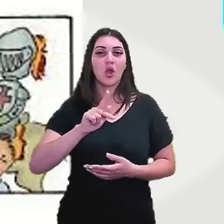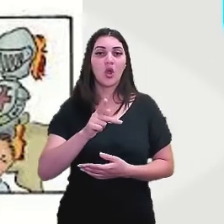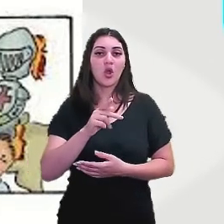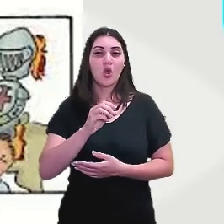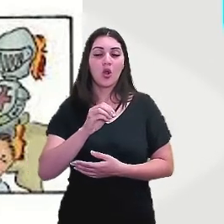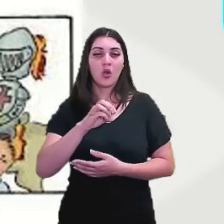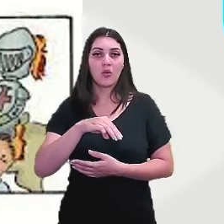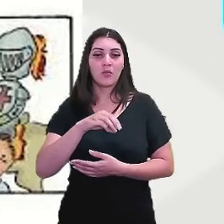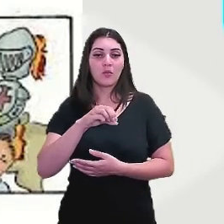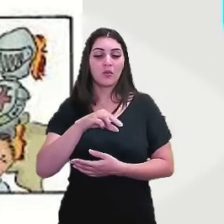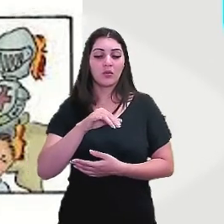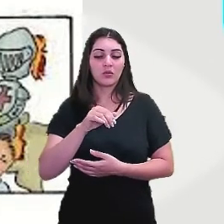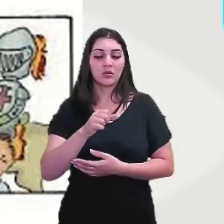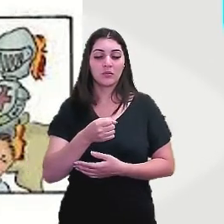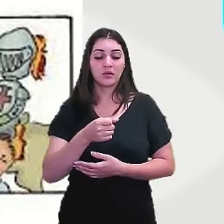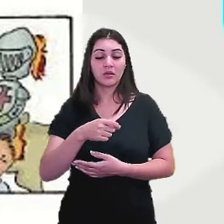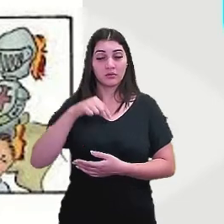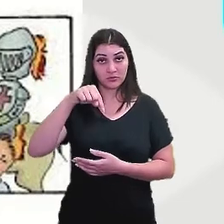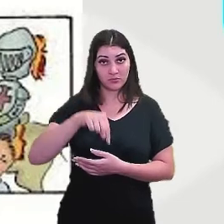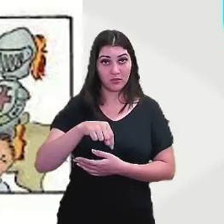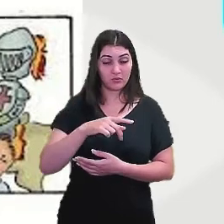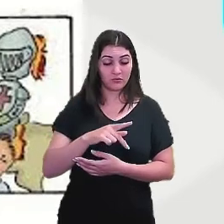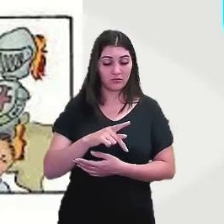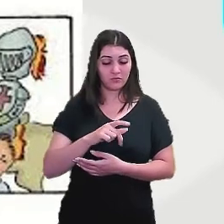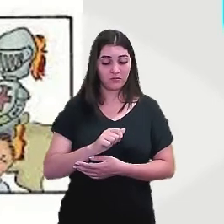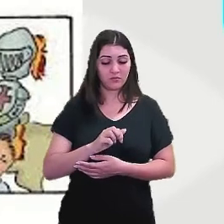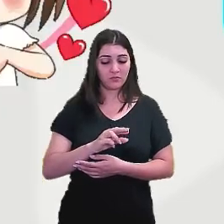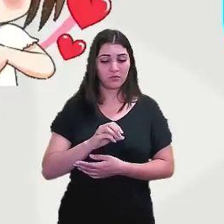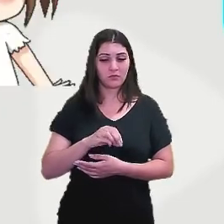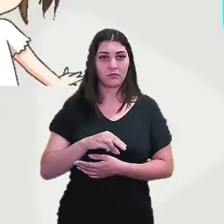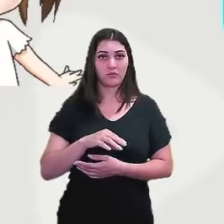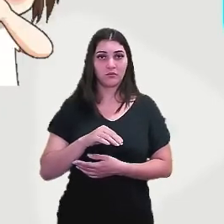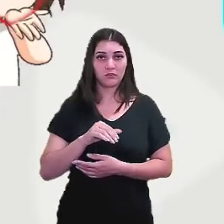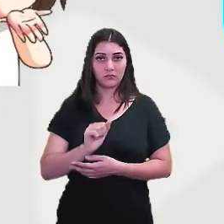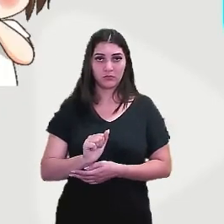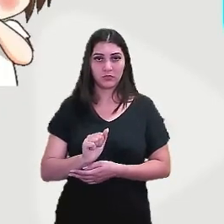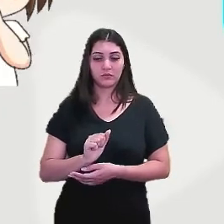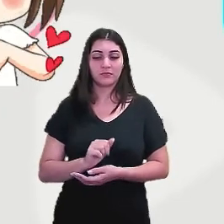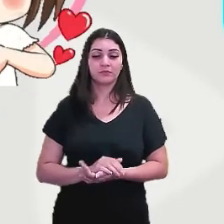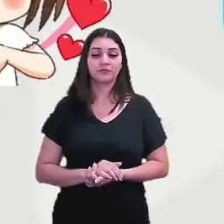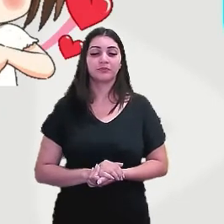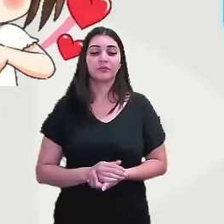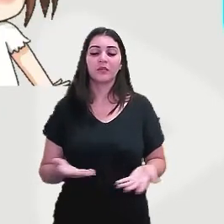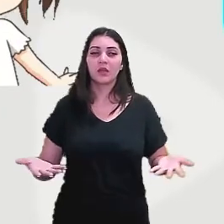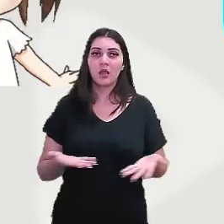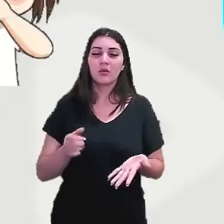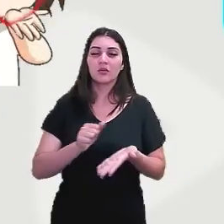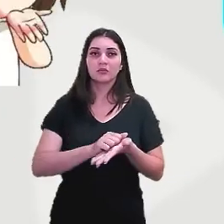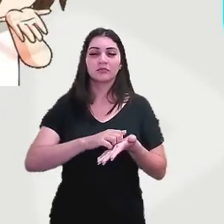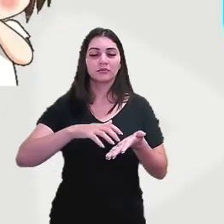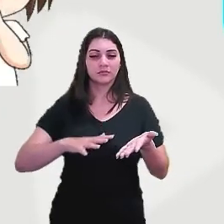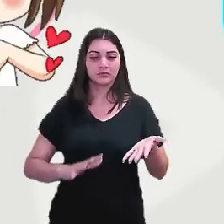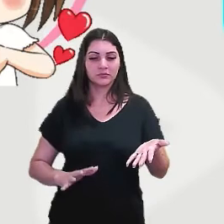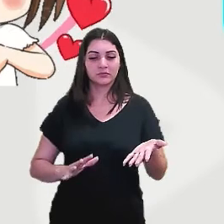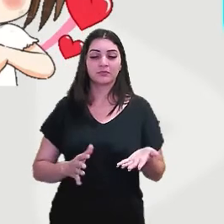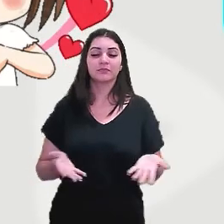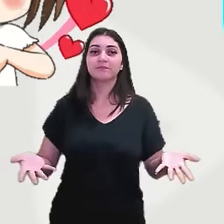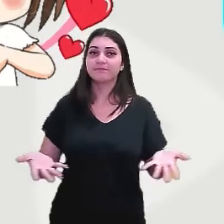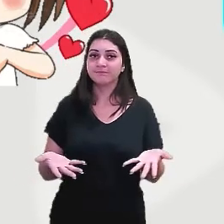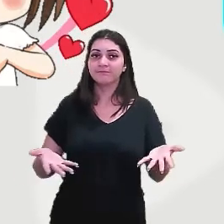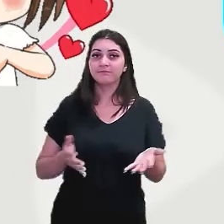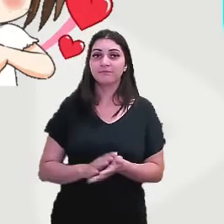situação que está colocando aí. Essas duas palavras que são muito parecidas, o que muda é uma letra, que é o H. E o H faz